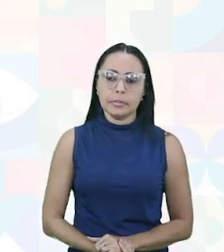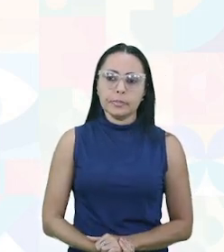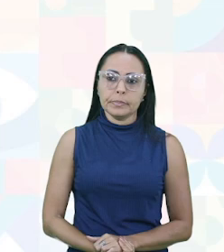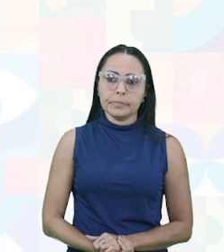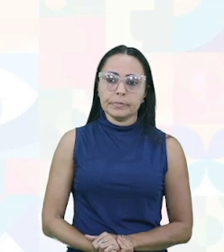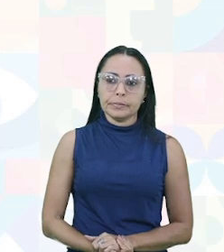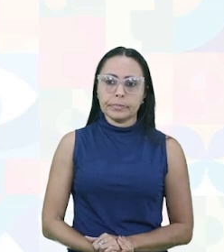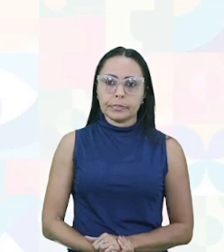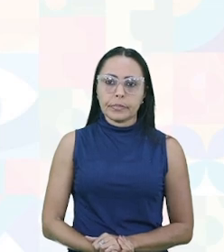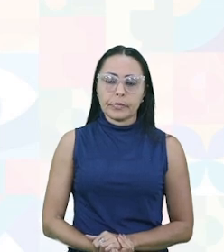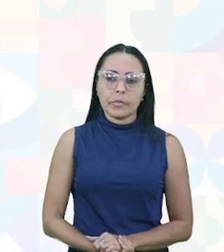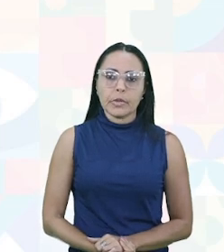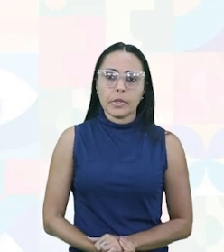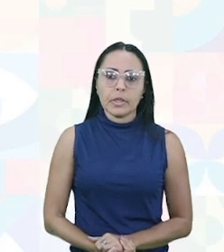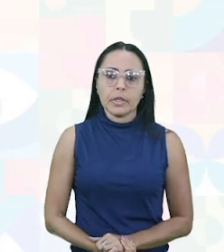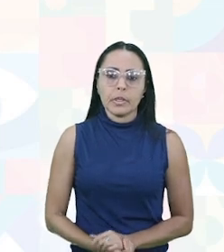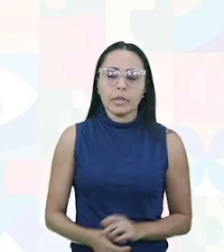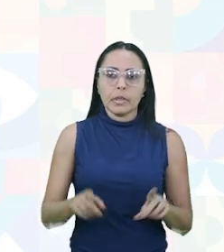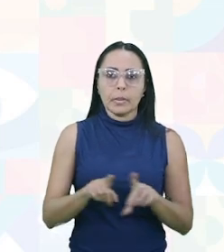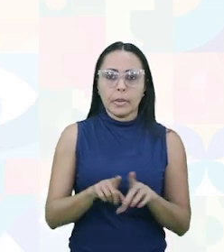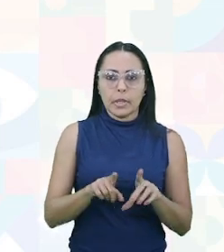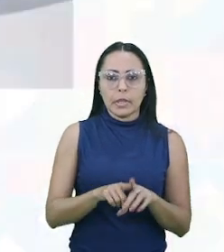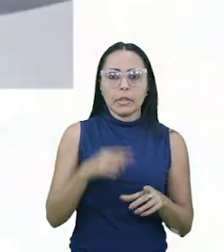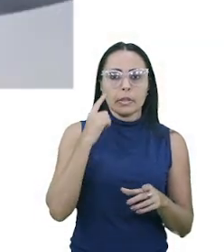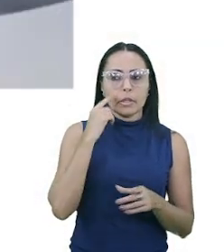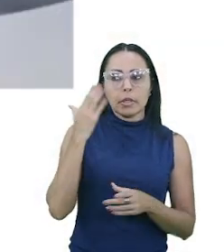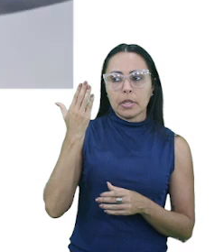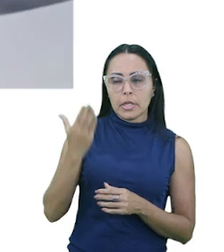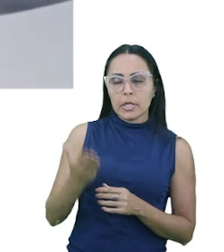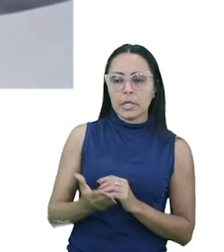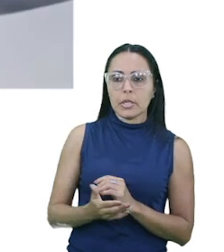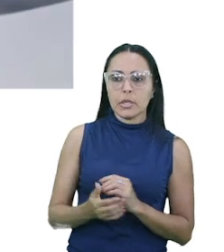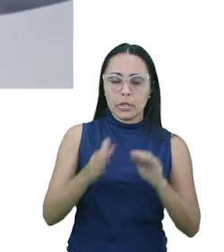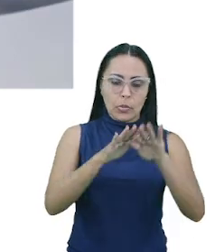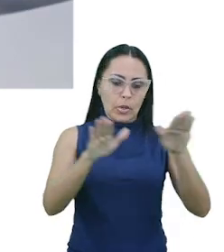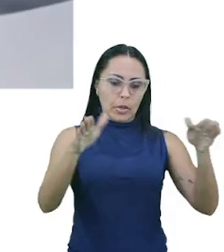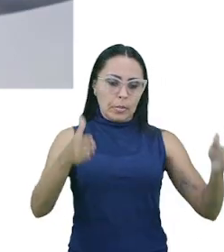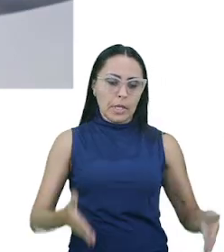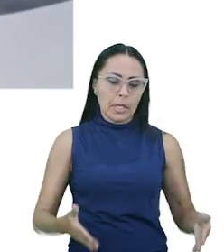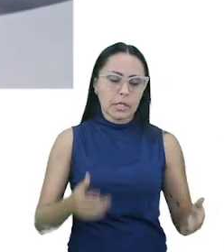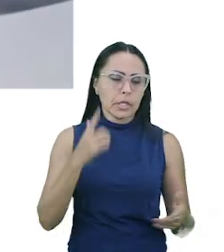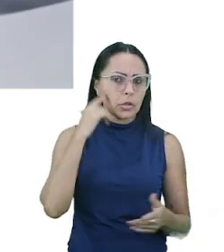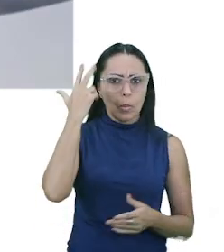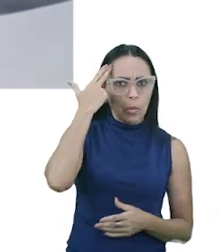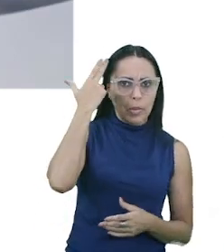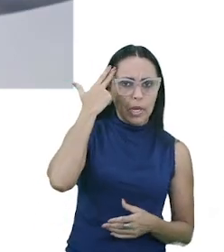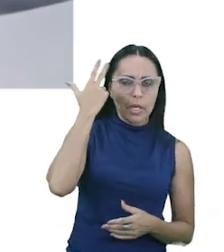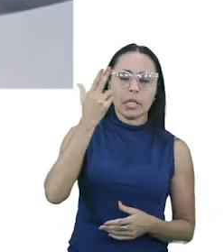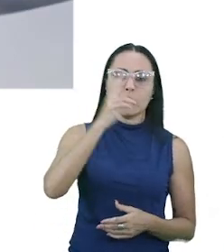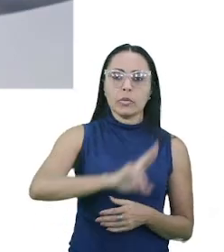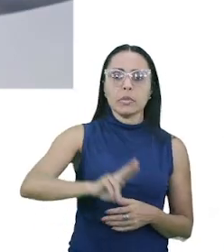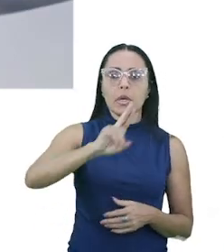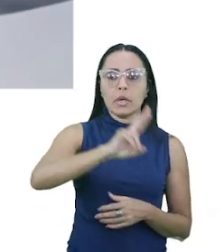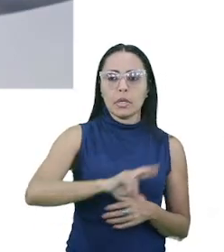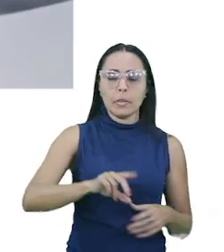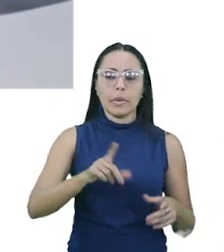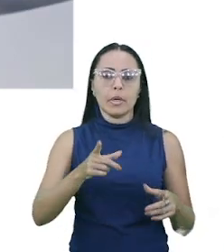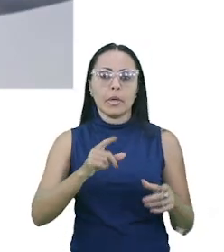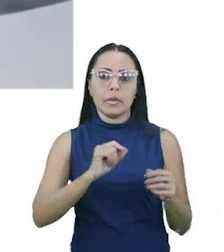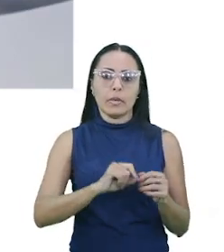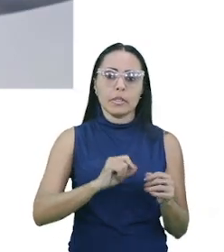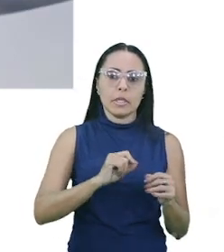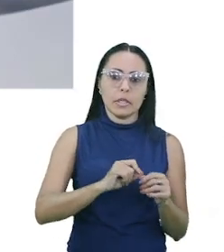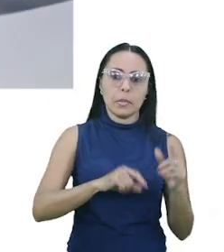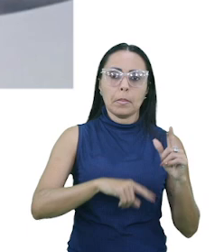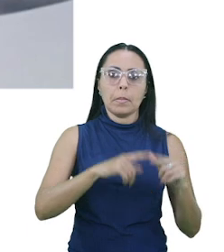Aí também é um berço. E aí é uma mesa corrida, que geralmente é usada para fazer impressão em